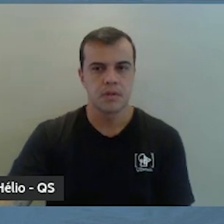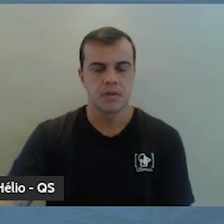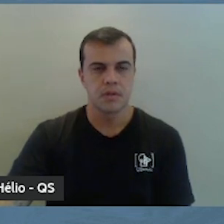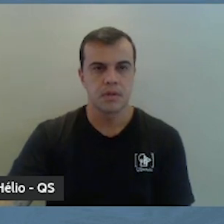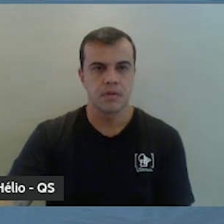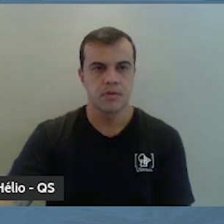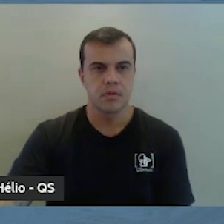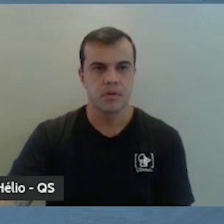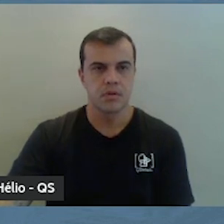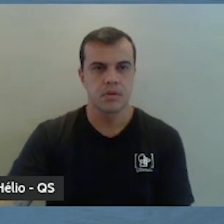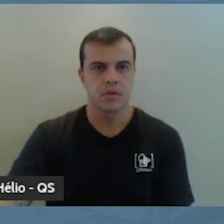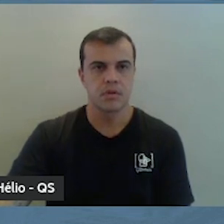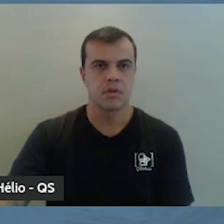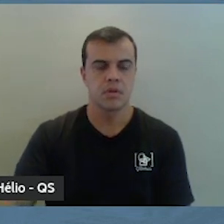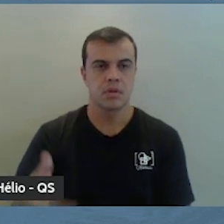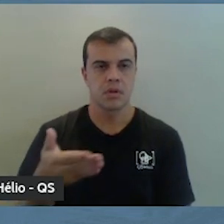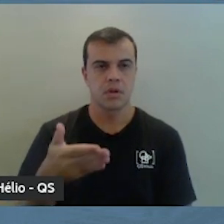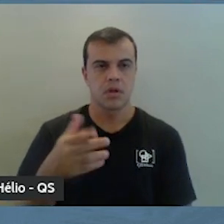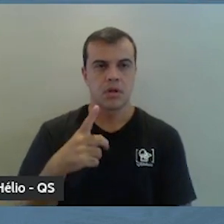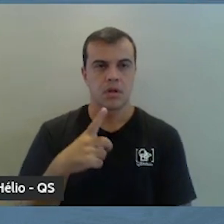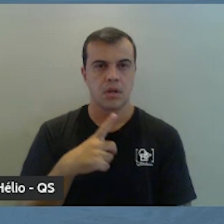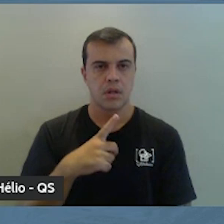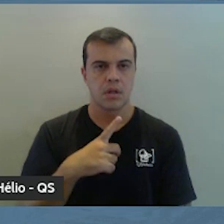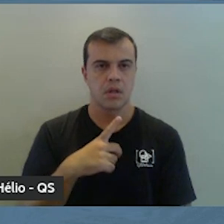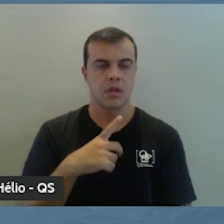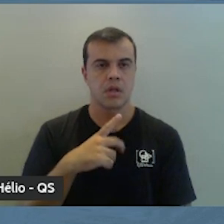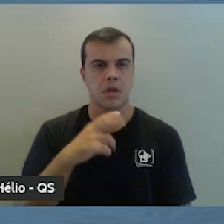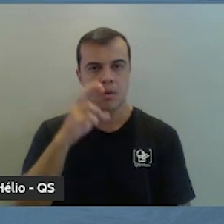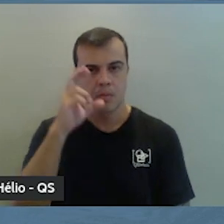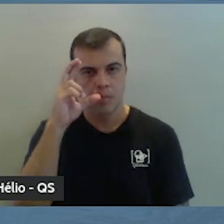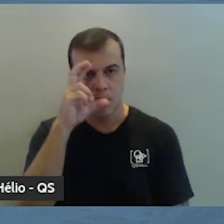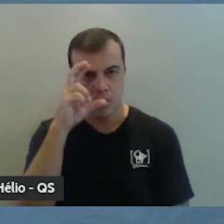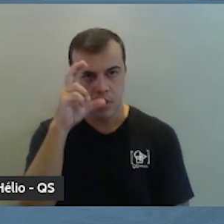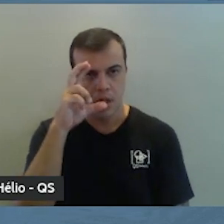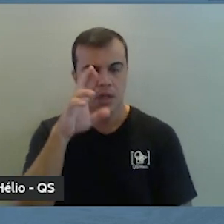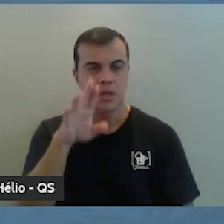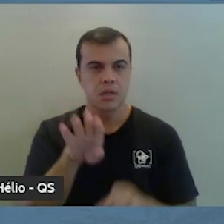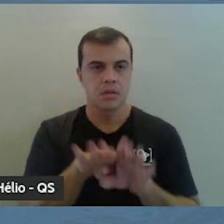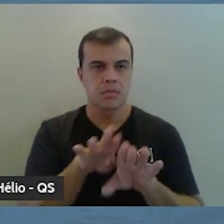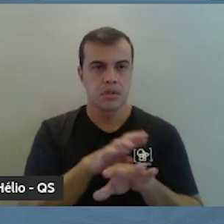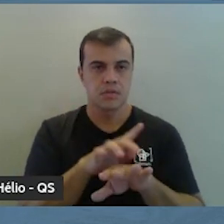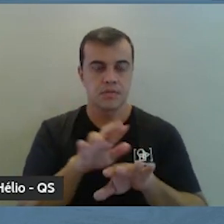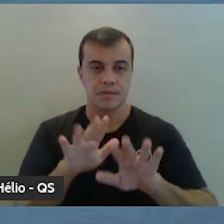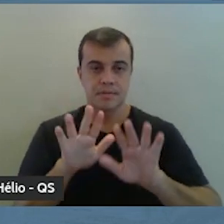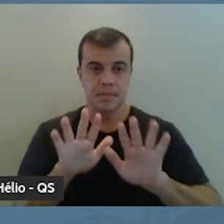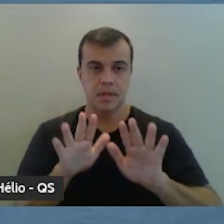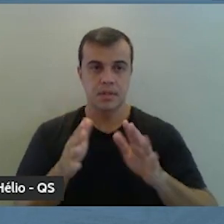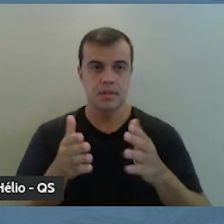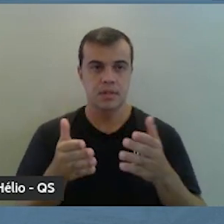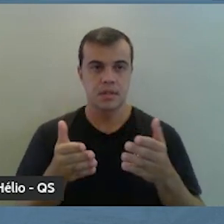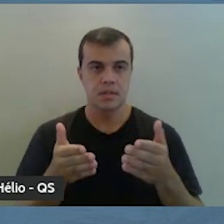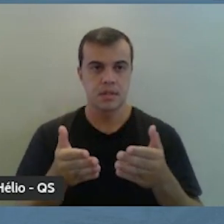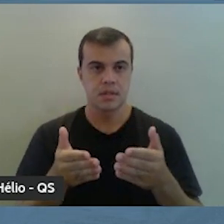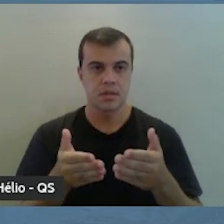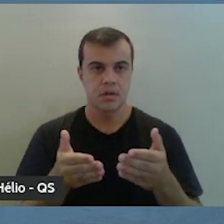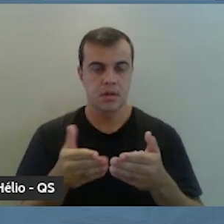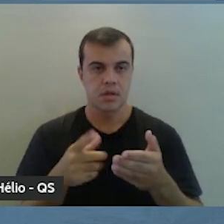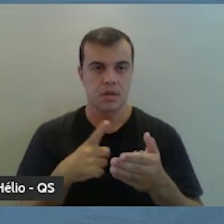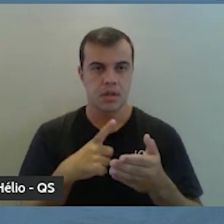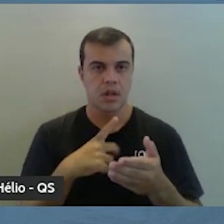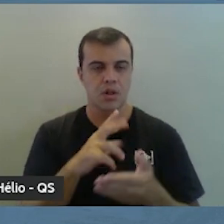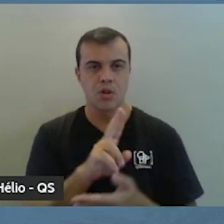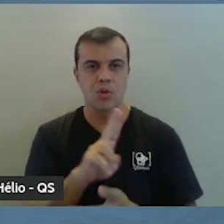nomes consagradíssimos, né? Portinari, enfim. Só que tem nomes que não